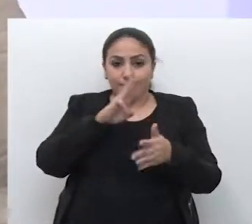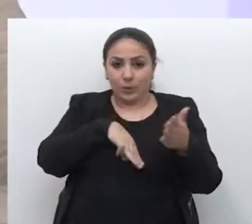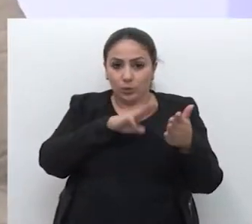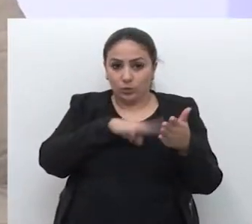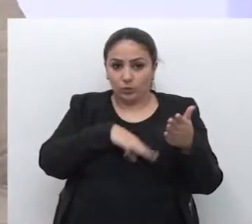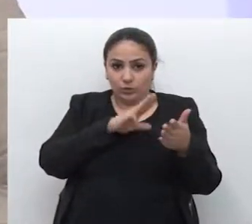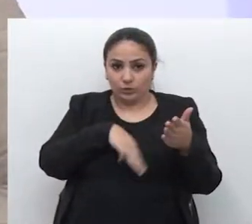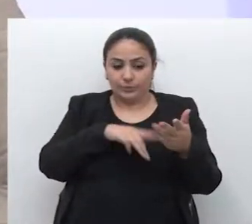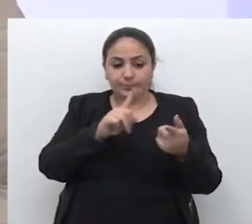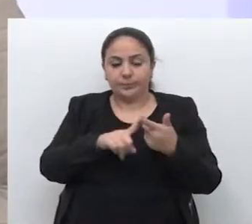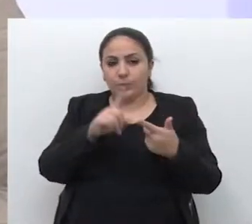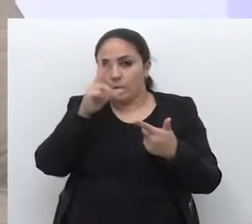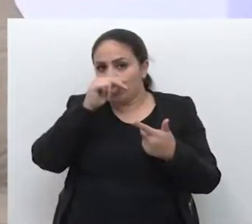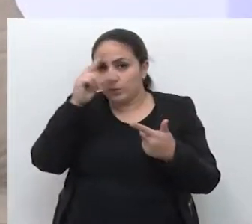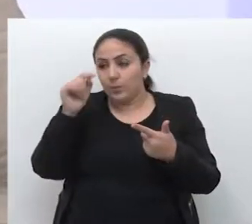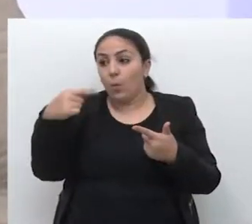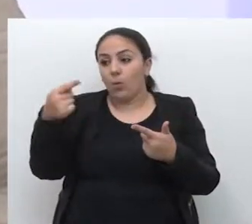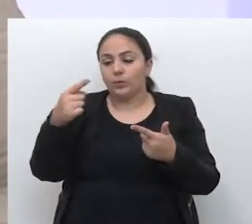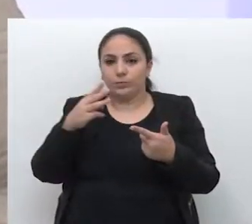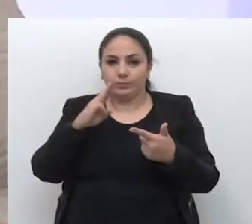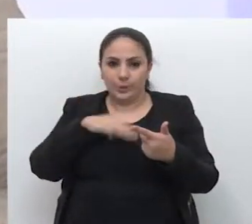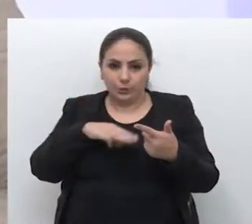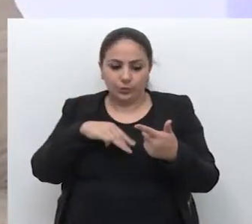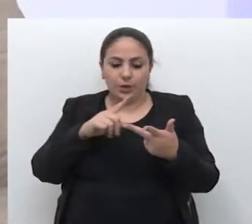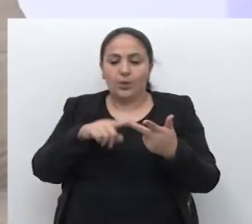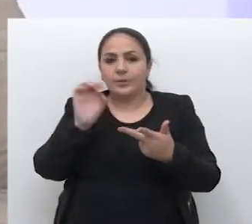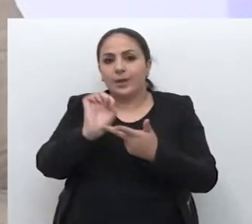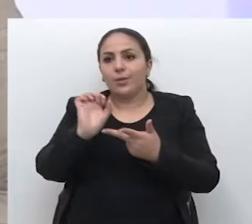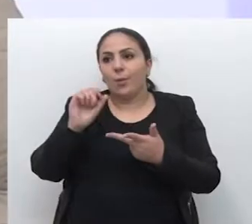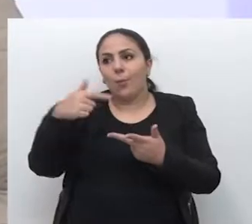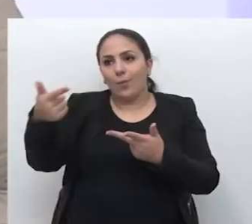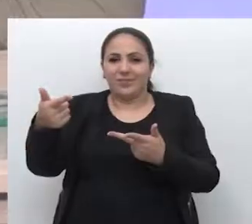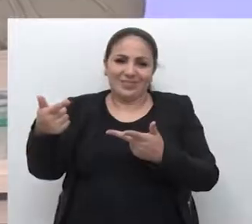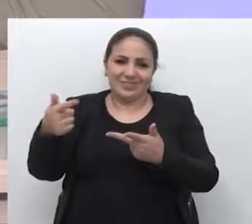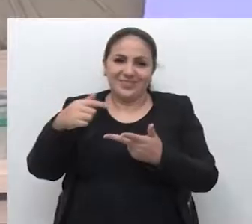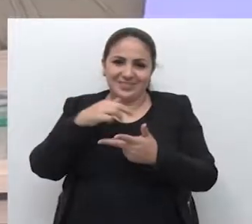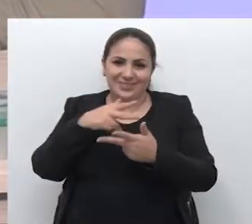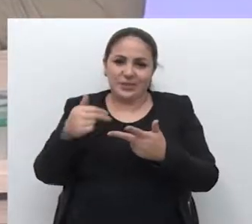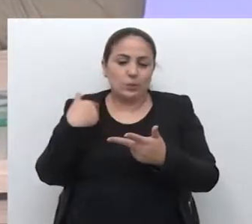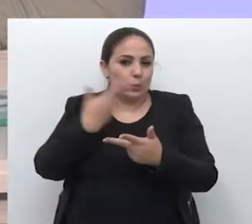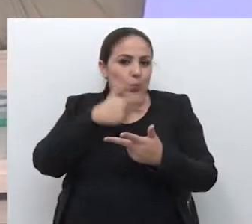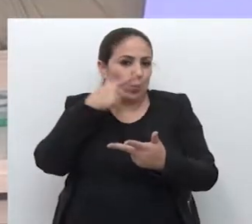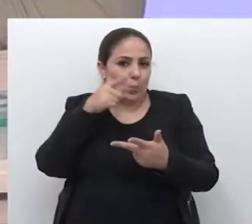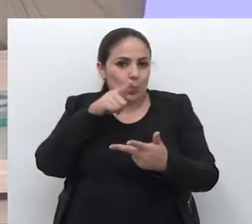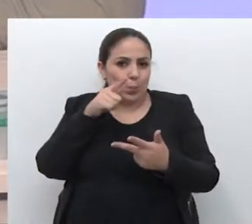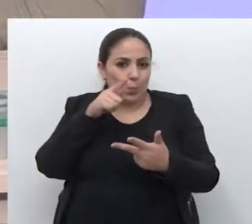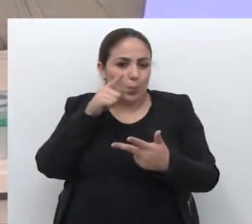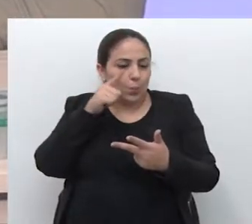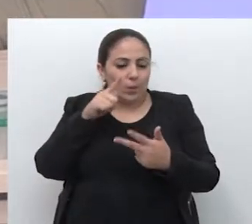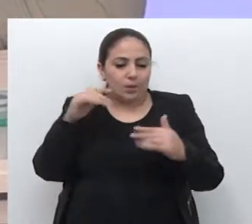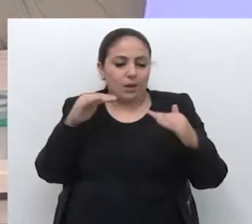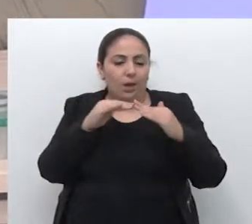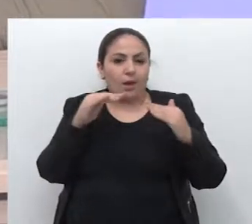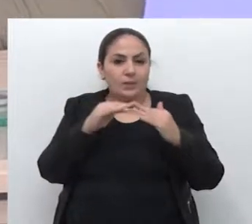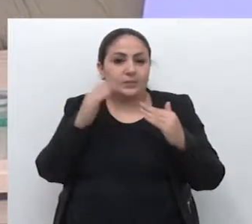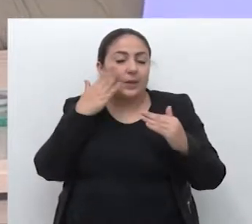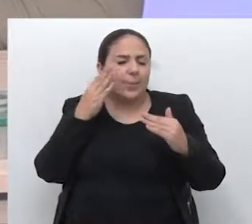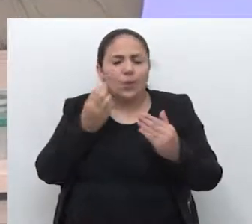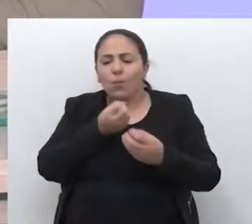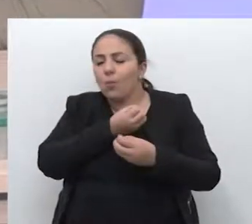Federal ela tem uma metodologia, o município tem outra e o estado outra. Então, na verdade, a gente não consegue